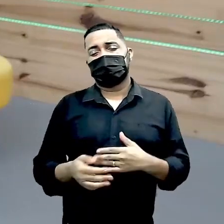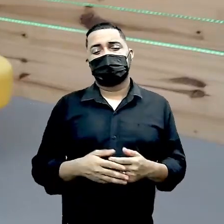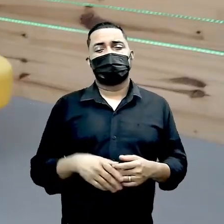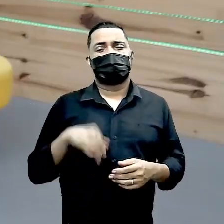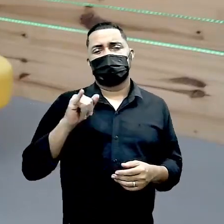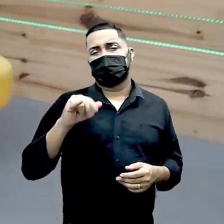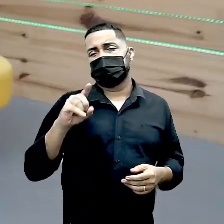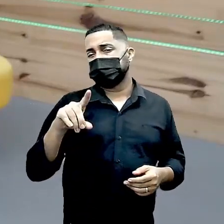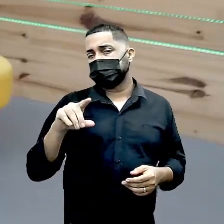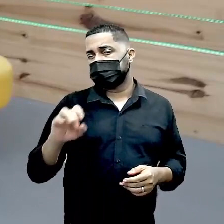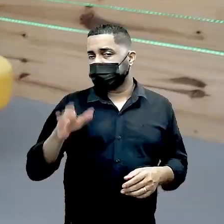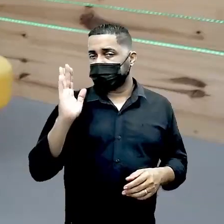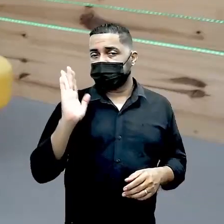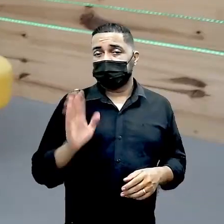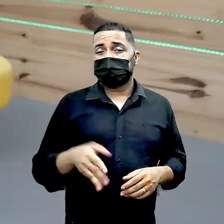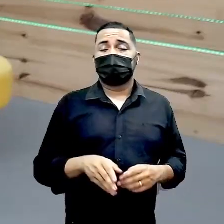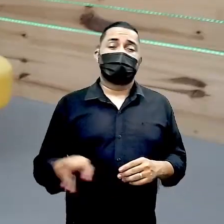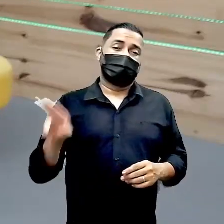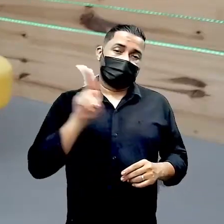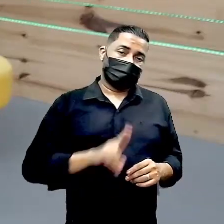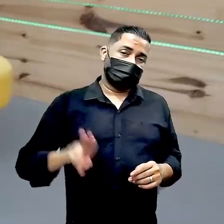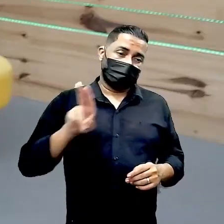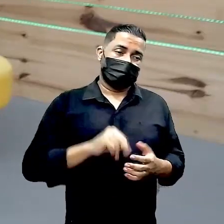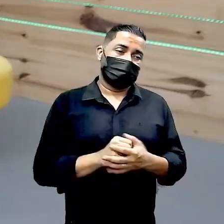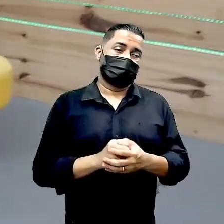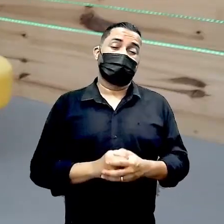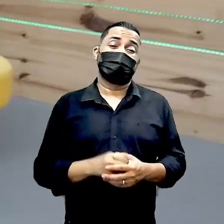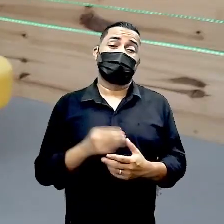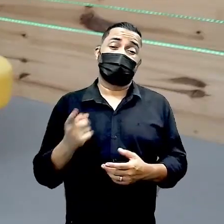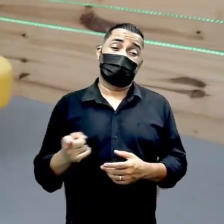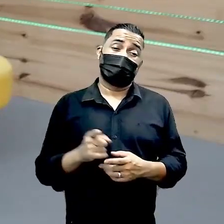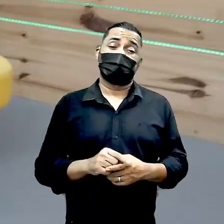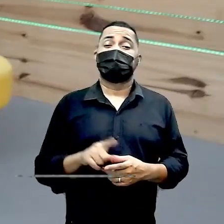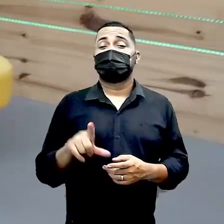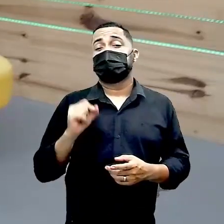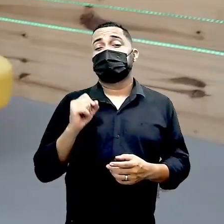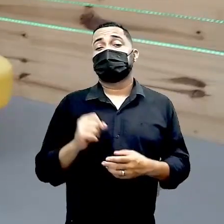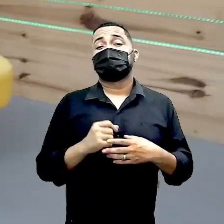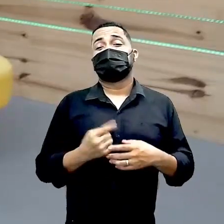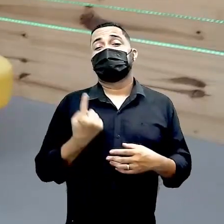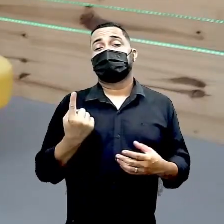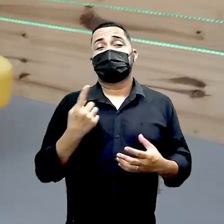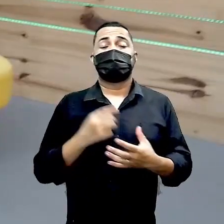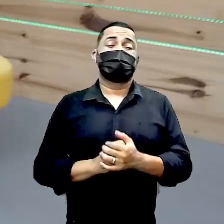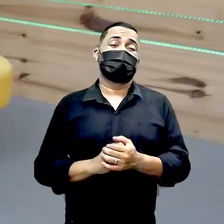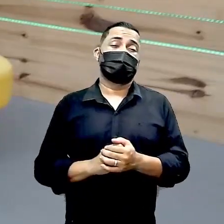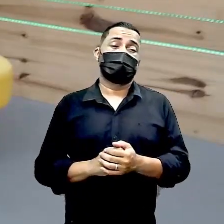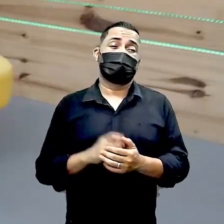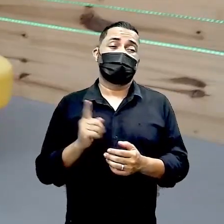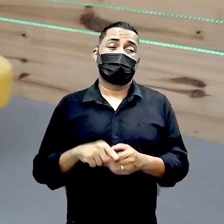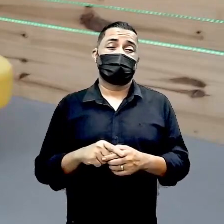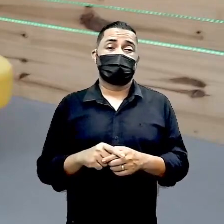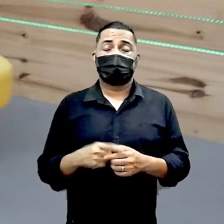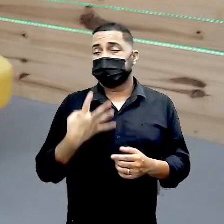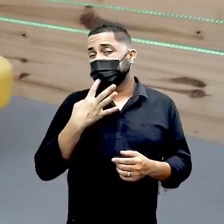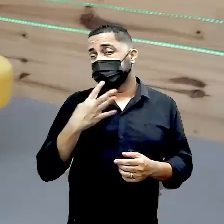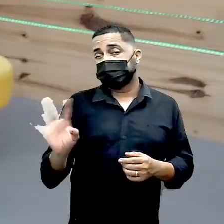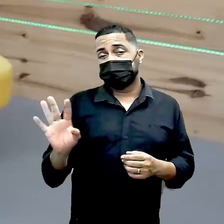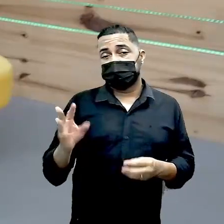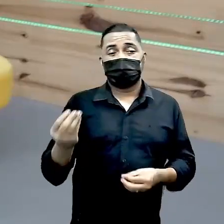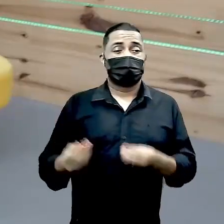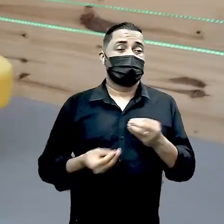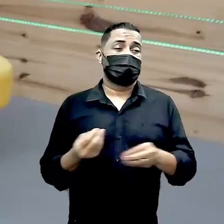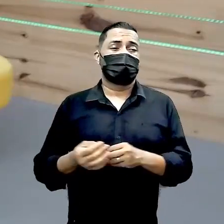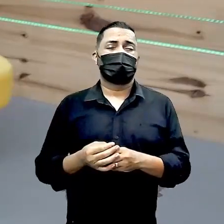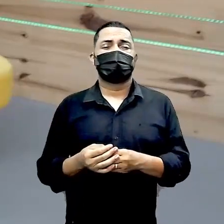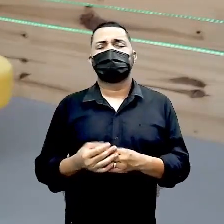já utiliza, não é isso? E você optou por uma que era desconhecida para poder